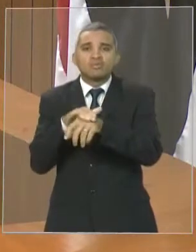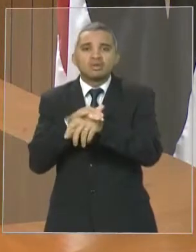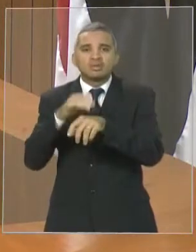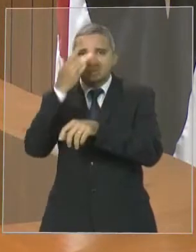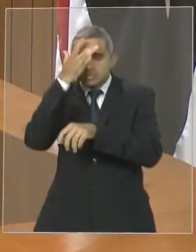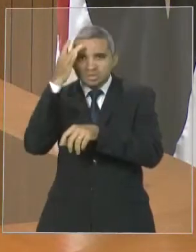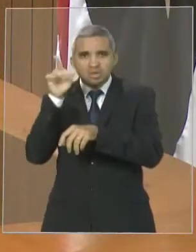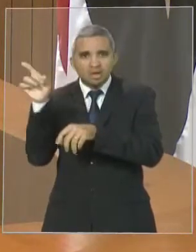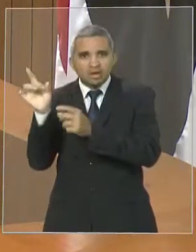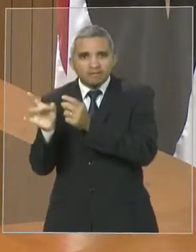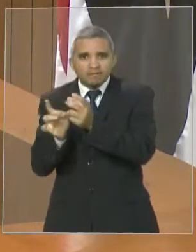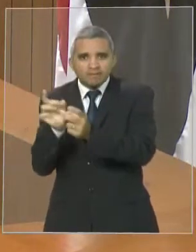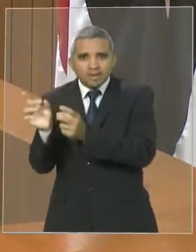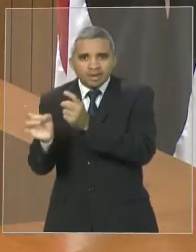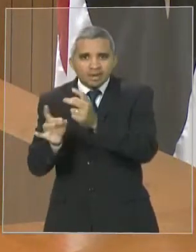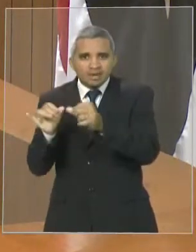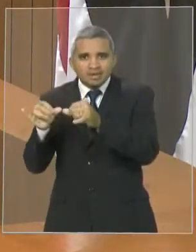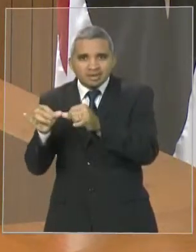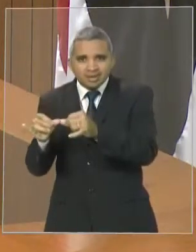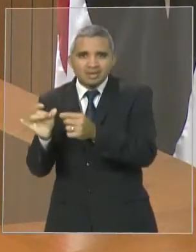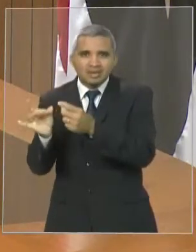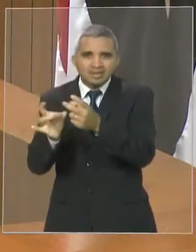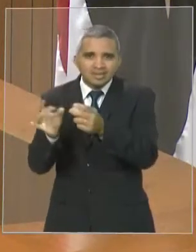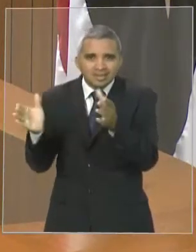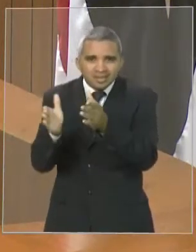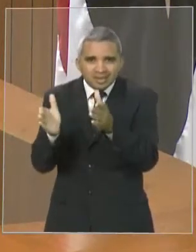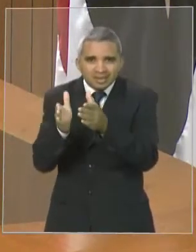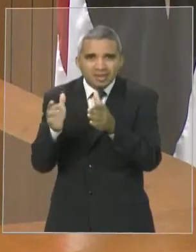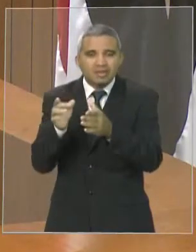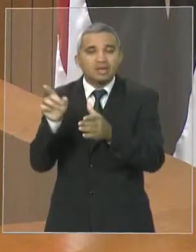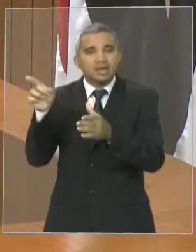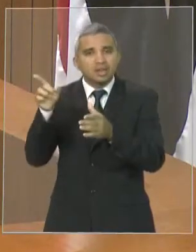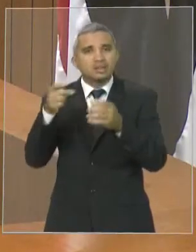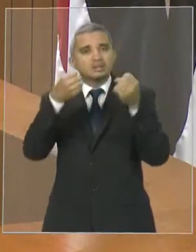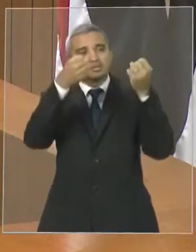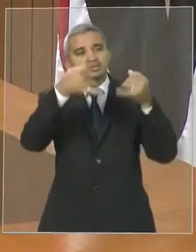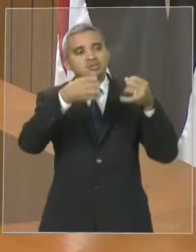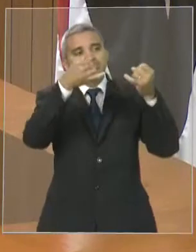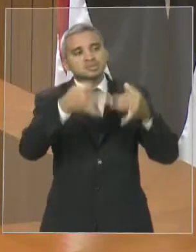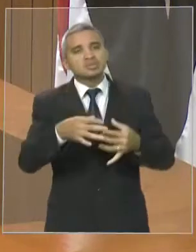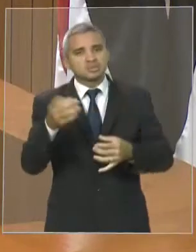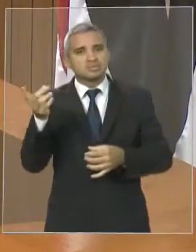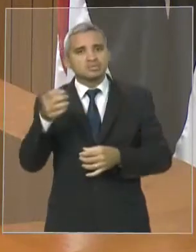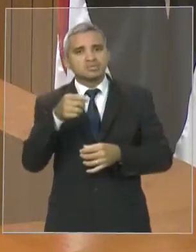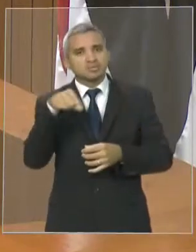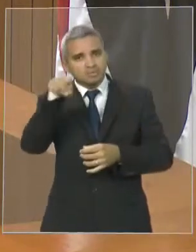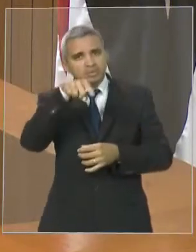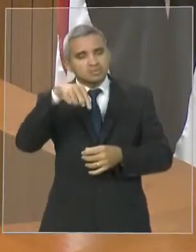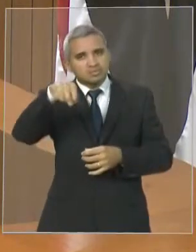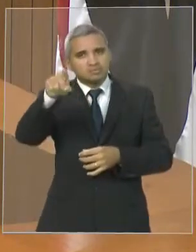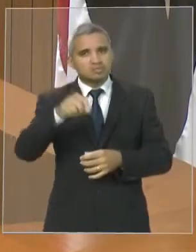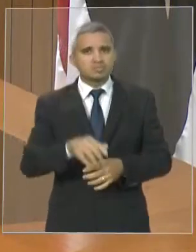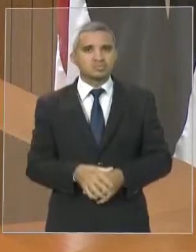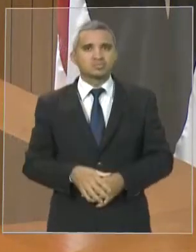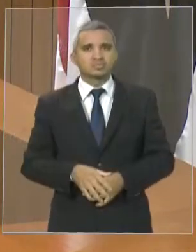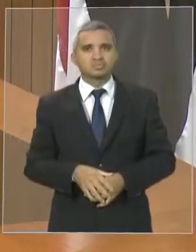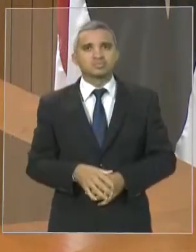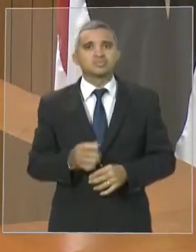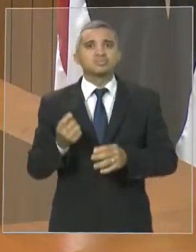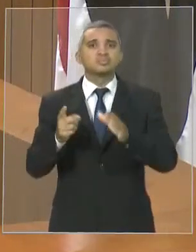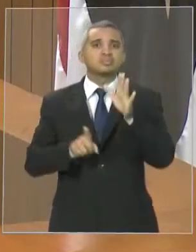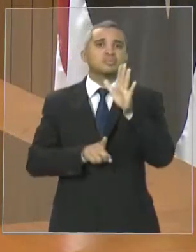veja o que é que ele vai relatar a vocês. Diga a eles e perguntem quantas pessoas eles já tiveram